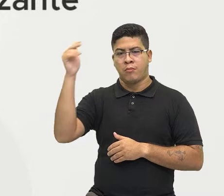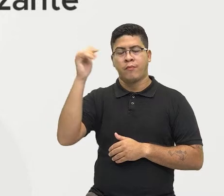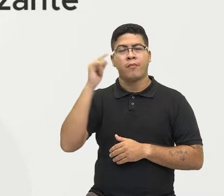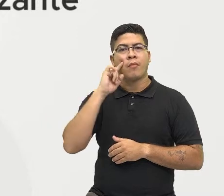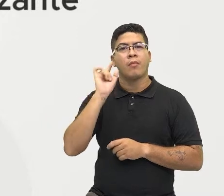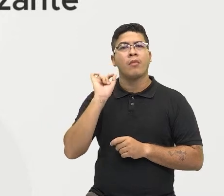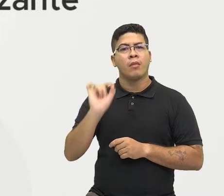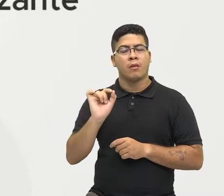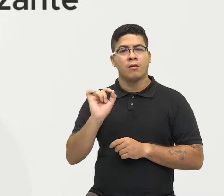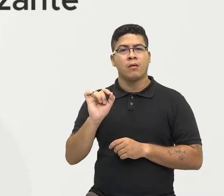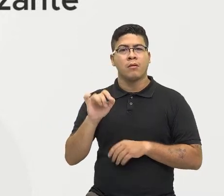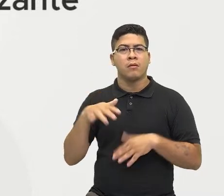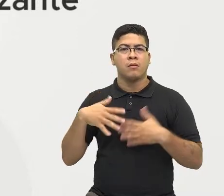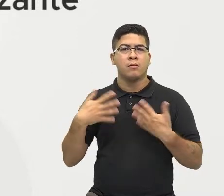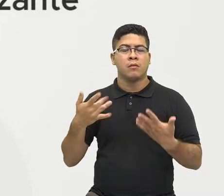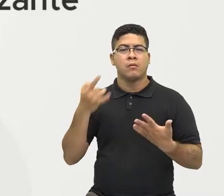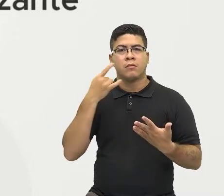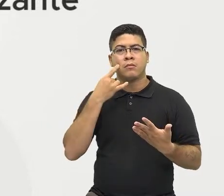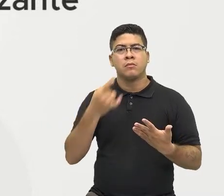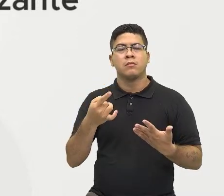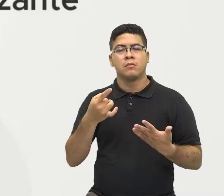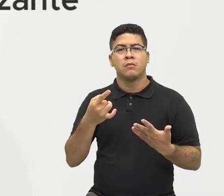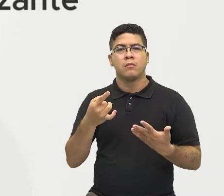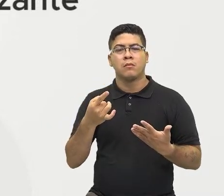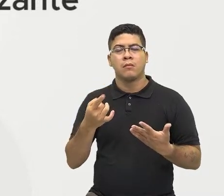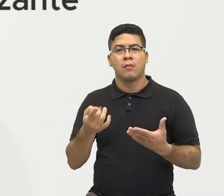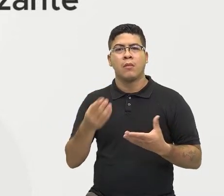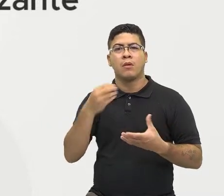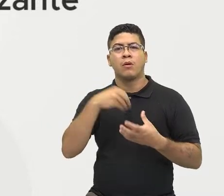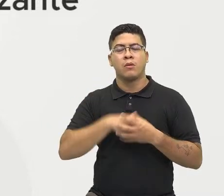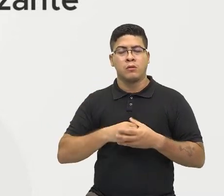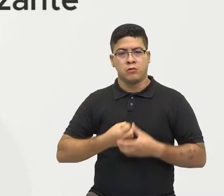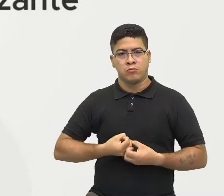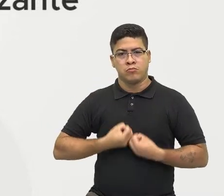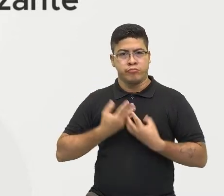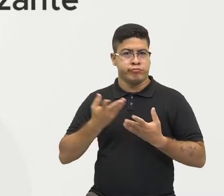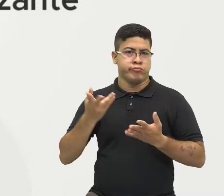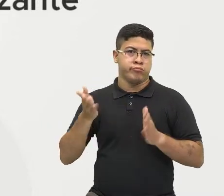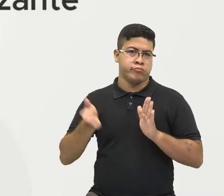E na busca pela essência da própria literatura.